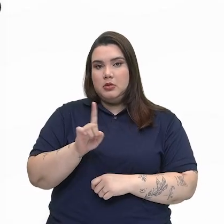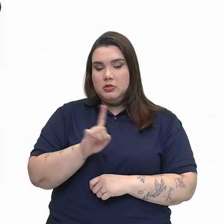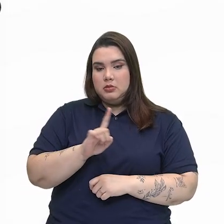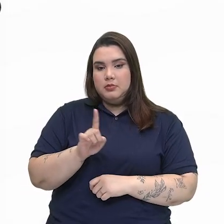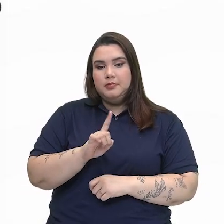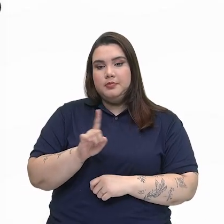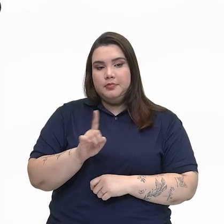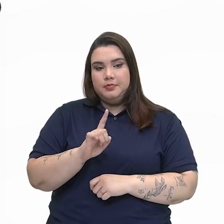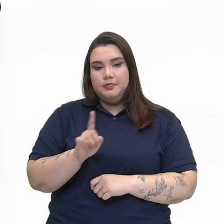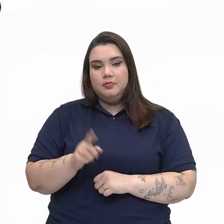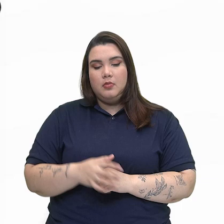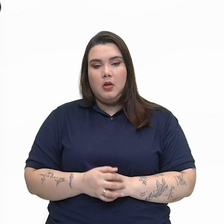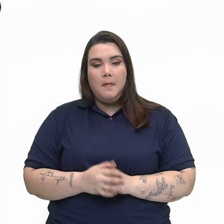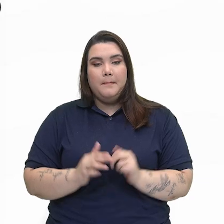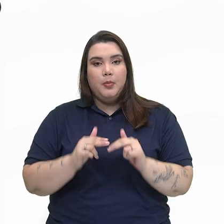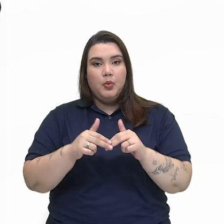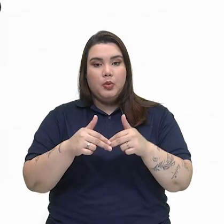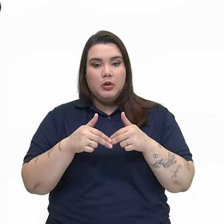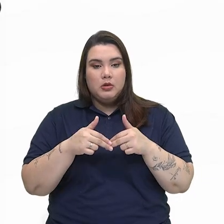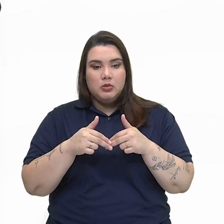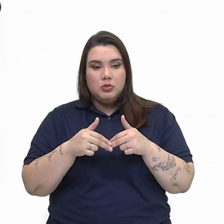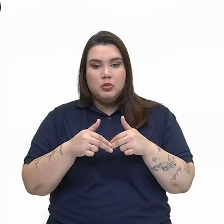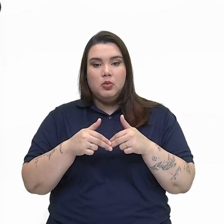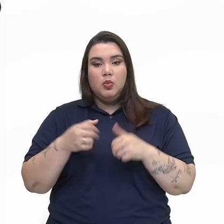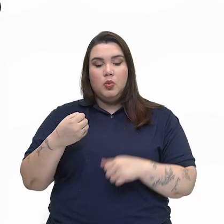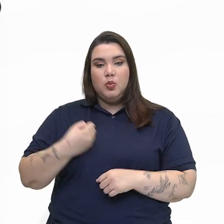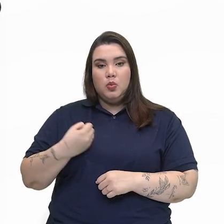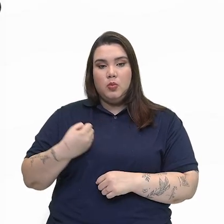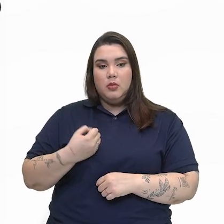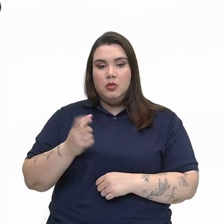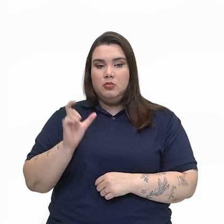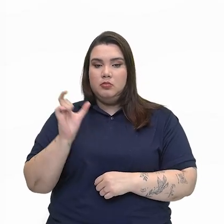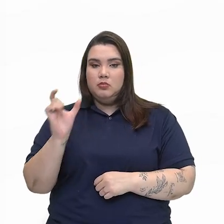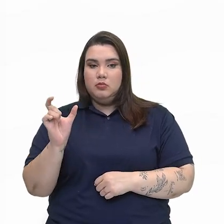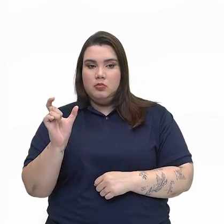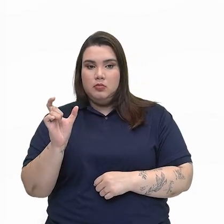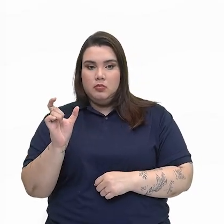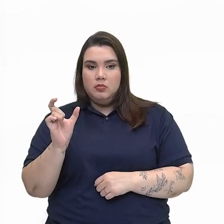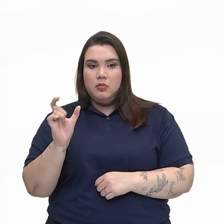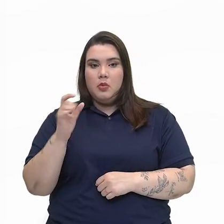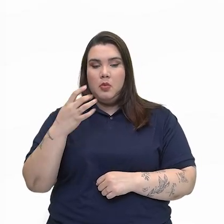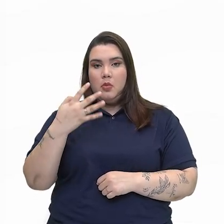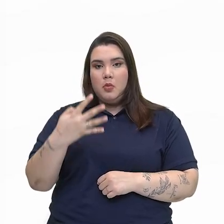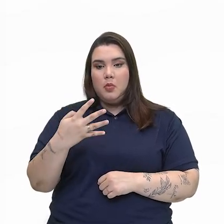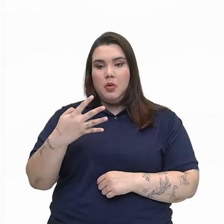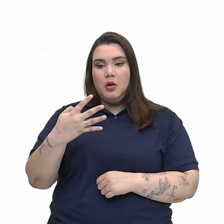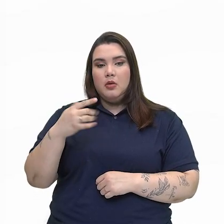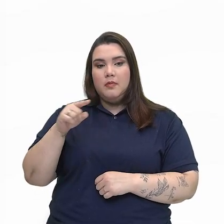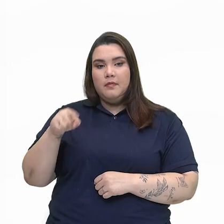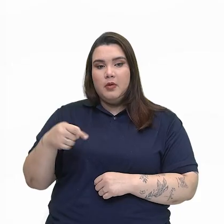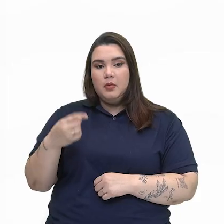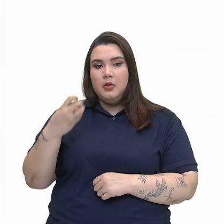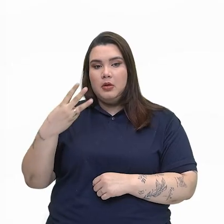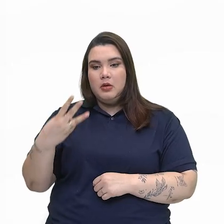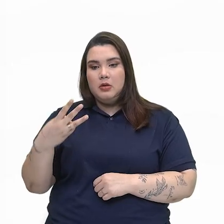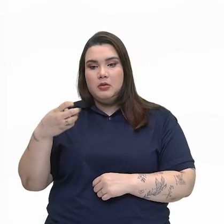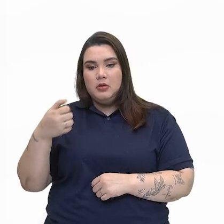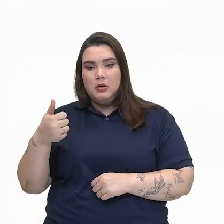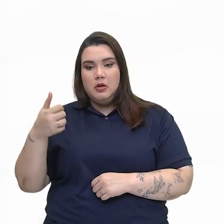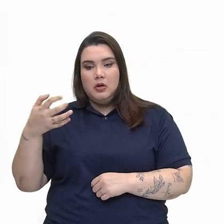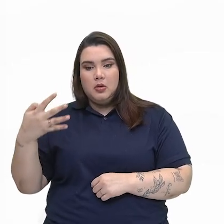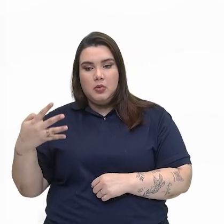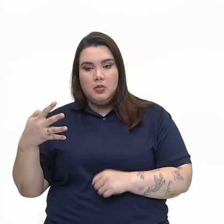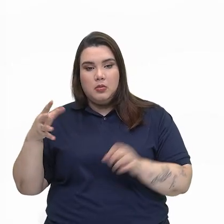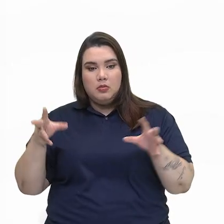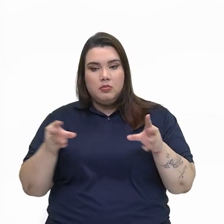ser alterado. Portanto, o valor vai ser o quê? Neste caso aqui, o valor